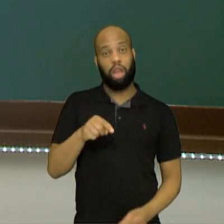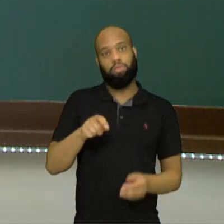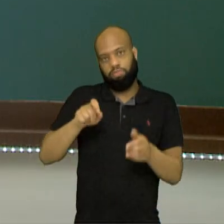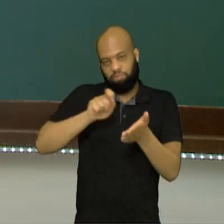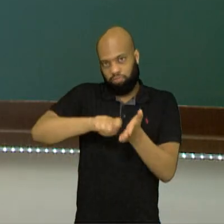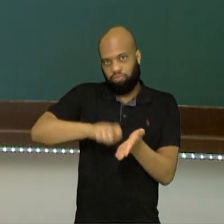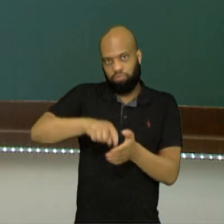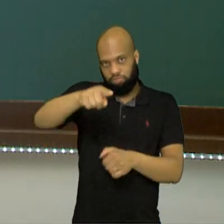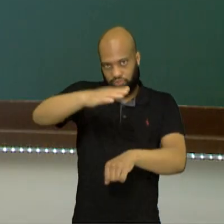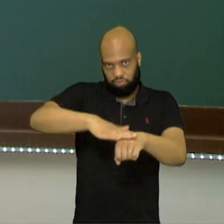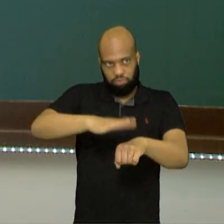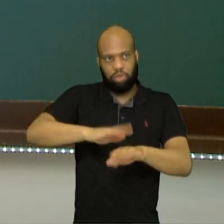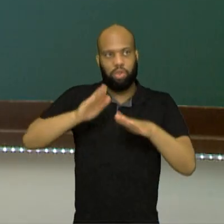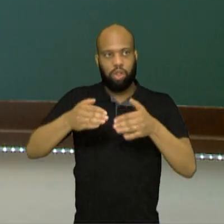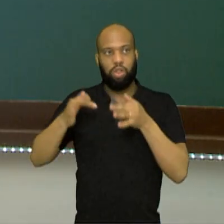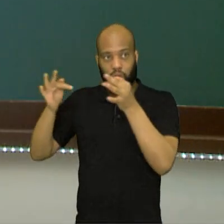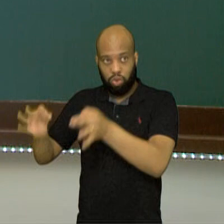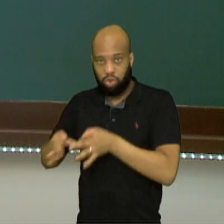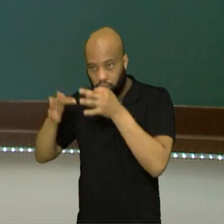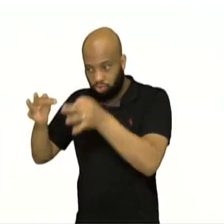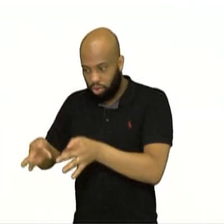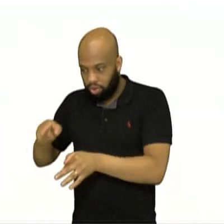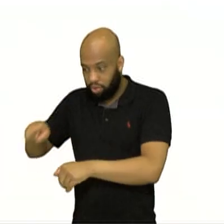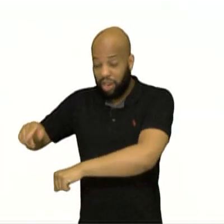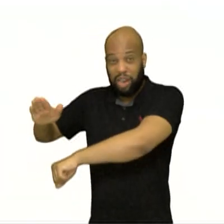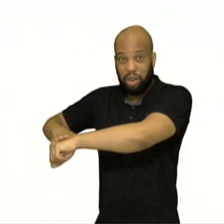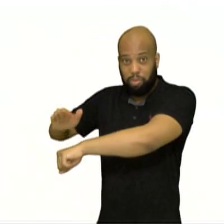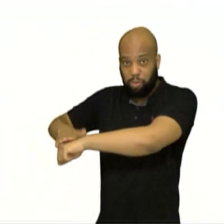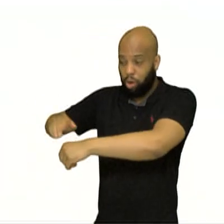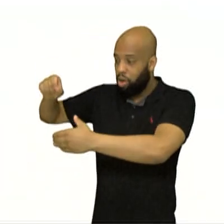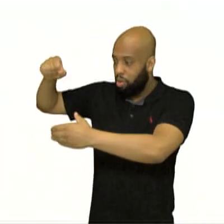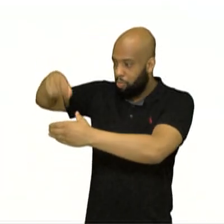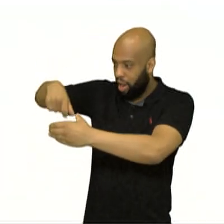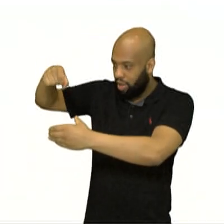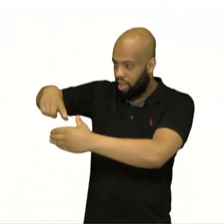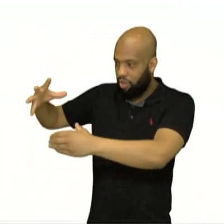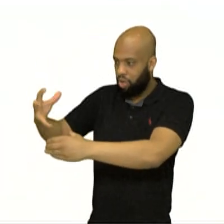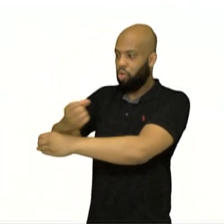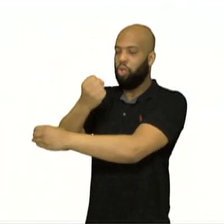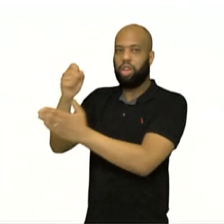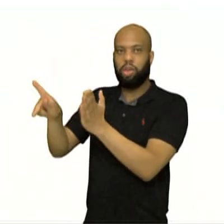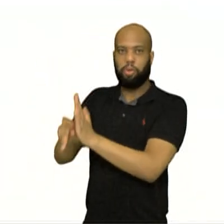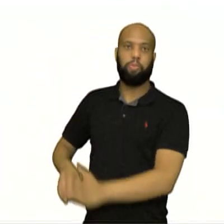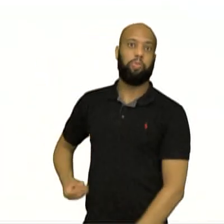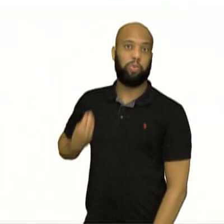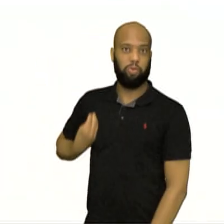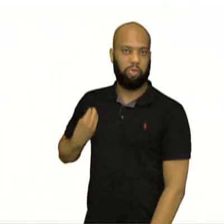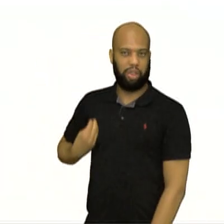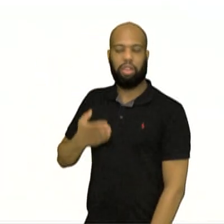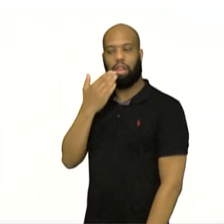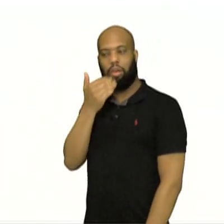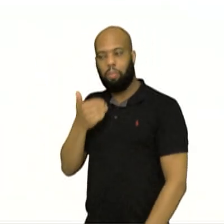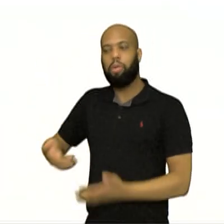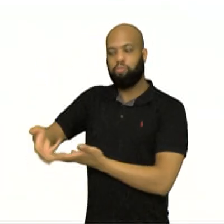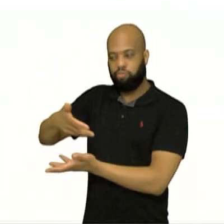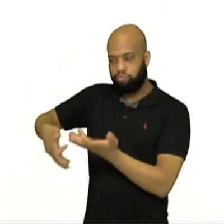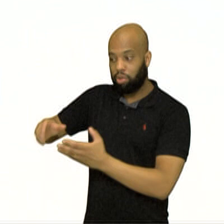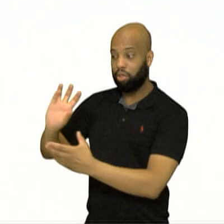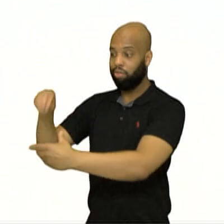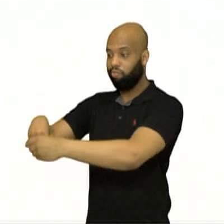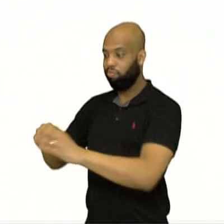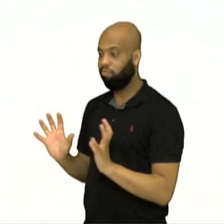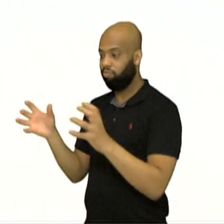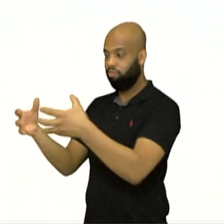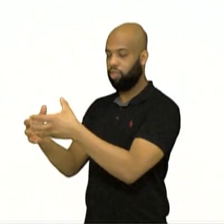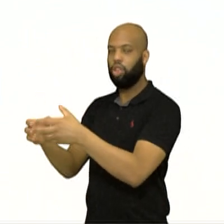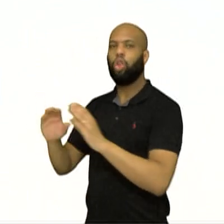né? Então, o feudo ele era autossuficiente, né? A gente viu isso no slide retrasado, né? Ou seja, ele produzia tudo o